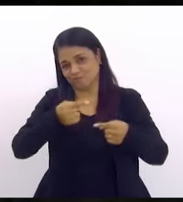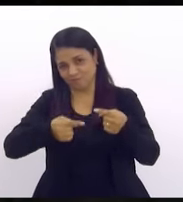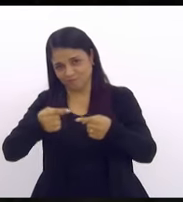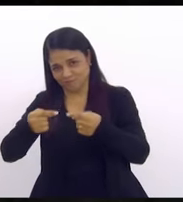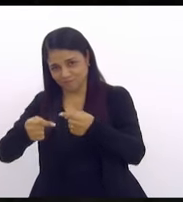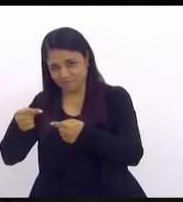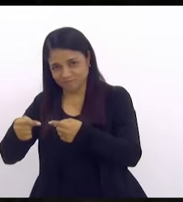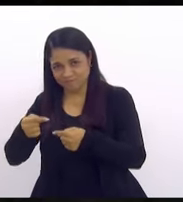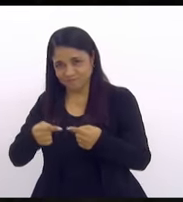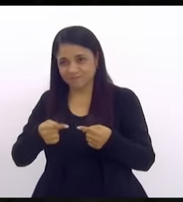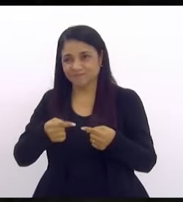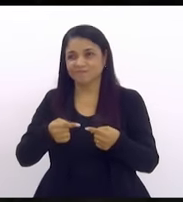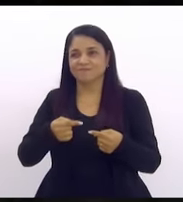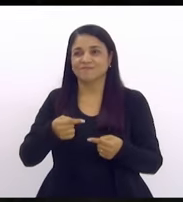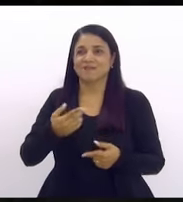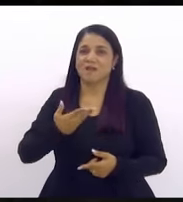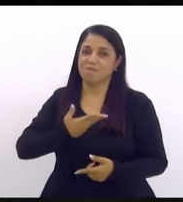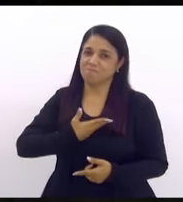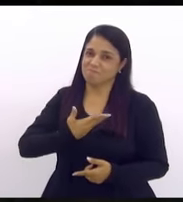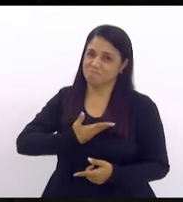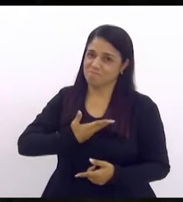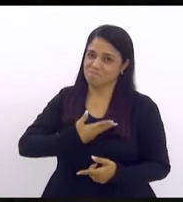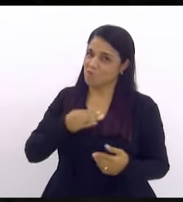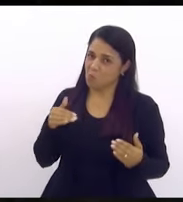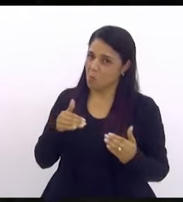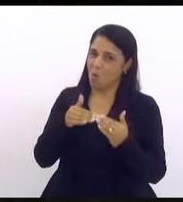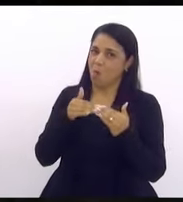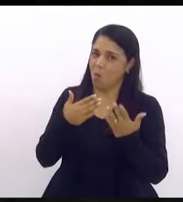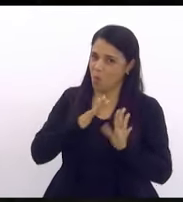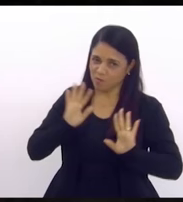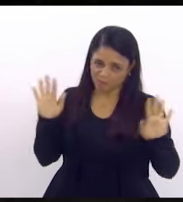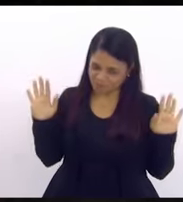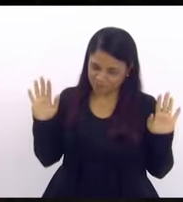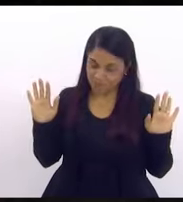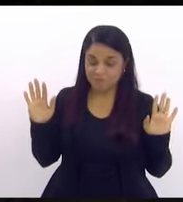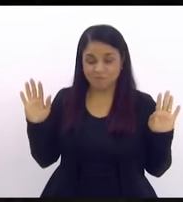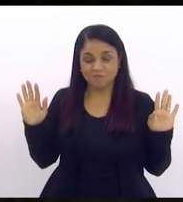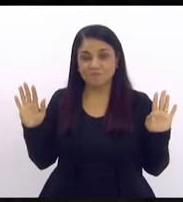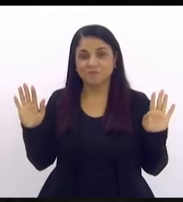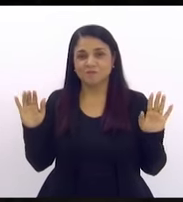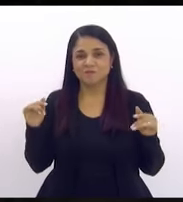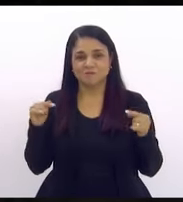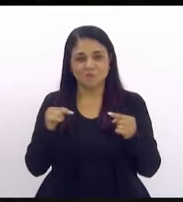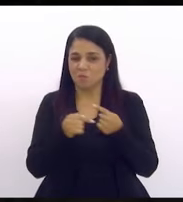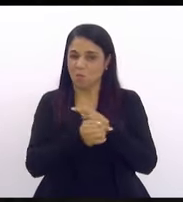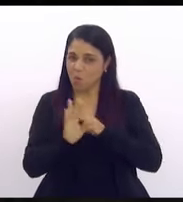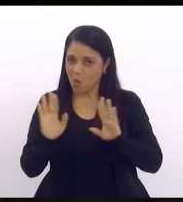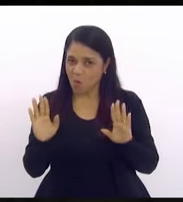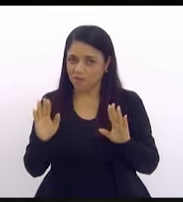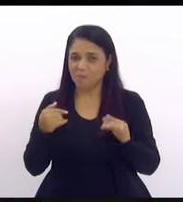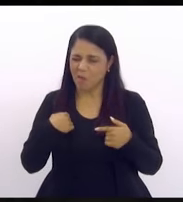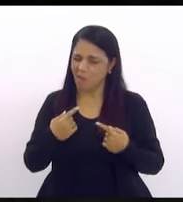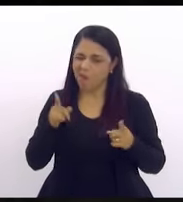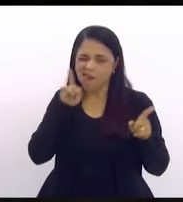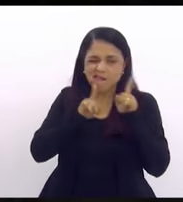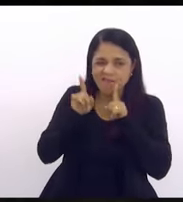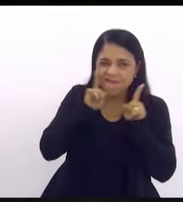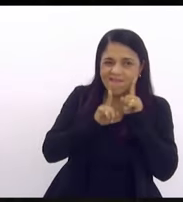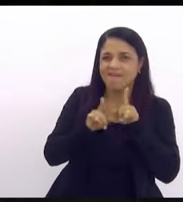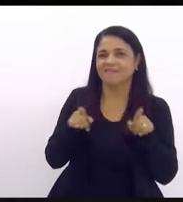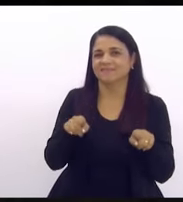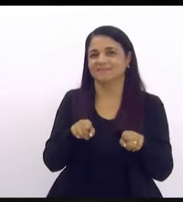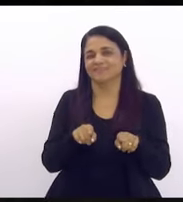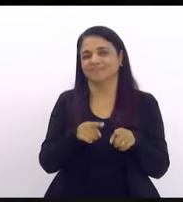que muitos colegas aí não não vão concordar mas eu eu gosto de provocar também